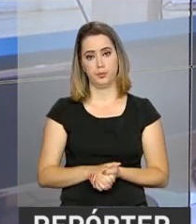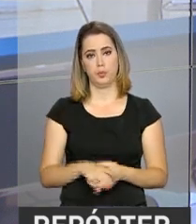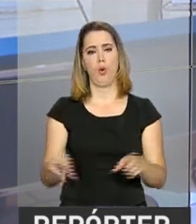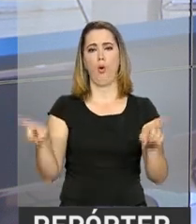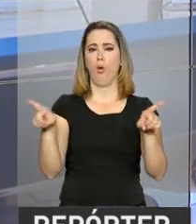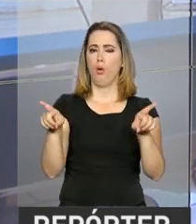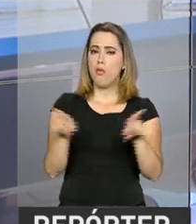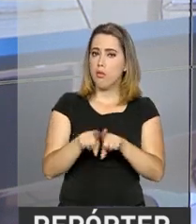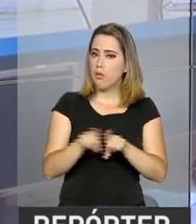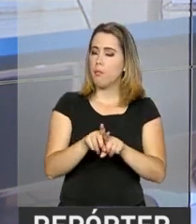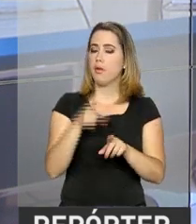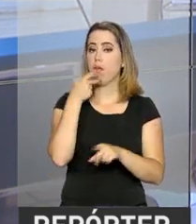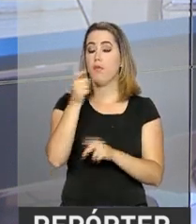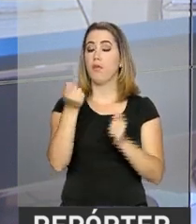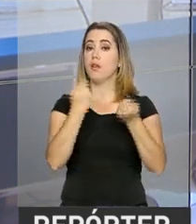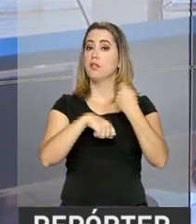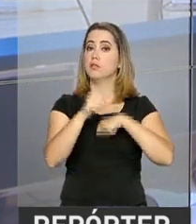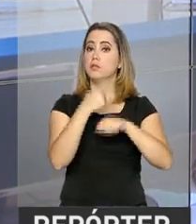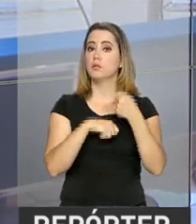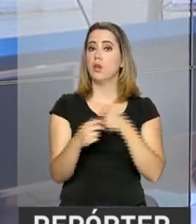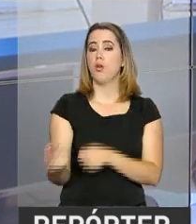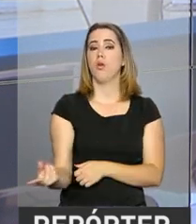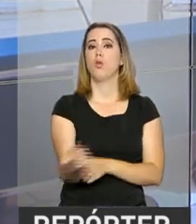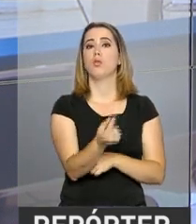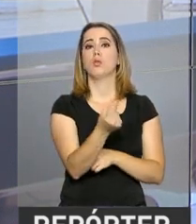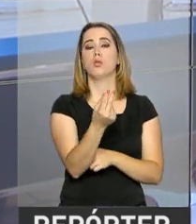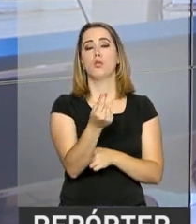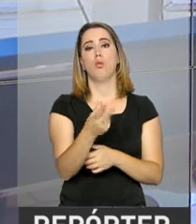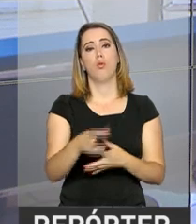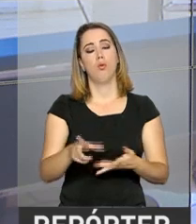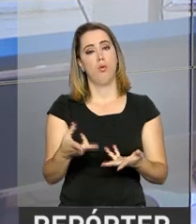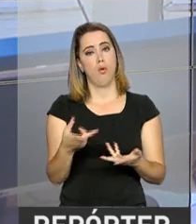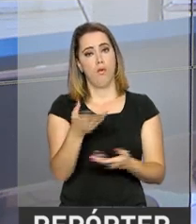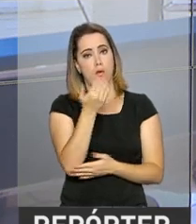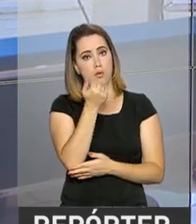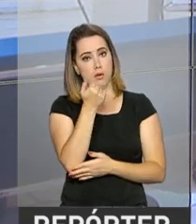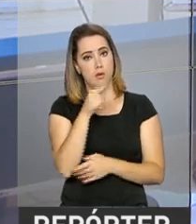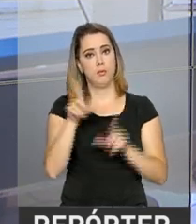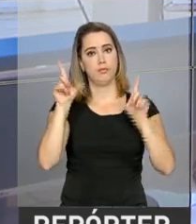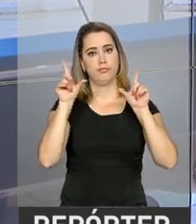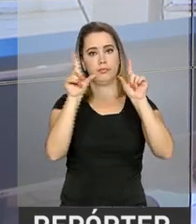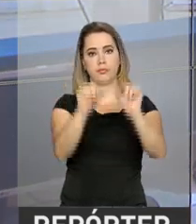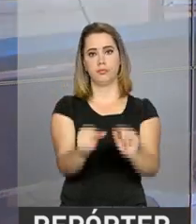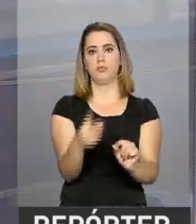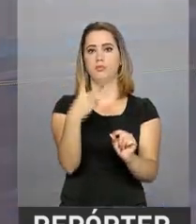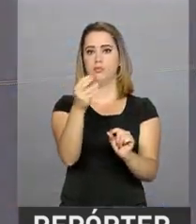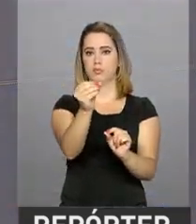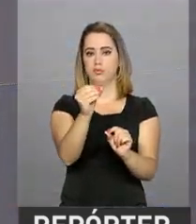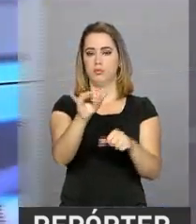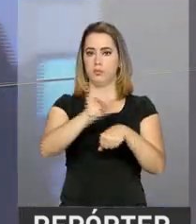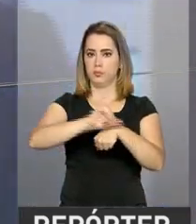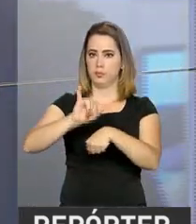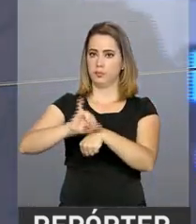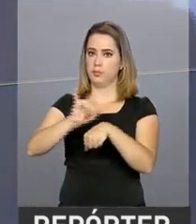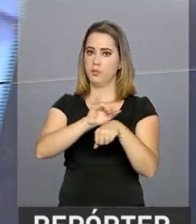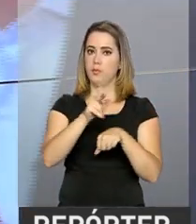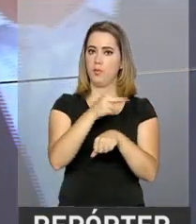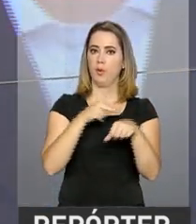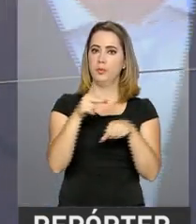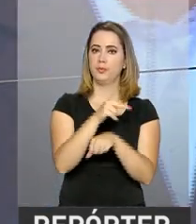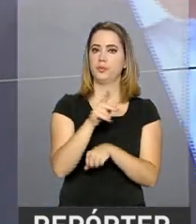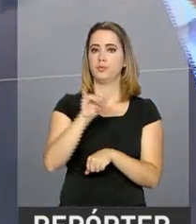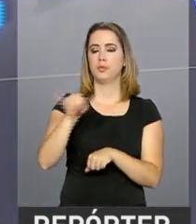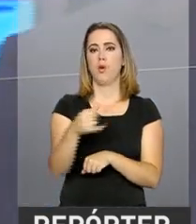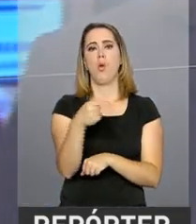falando em economia o preço da cesta básica em janeiro caiu em 20 capitais do país o repórter José Luiz filho tem mais